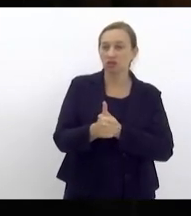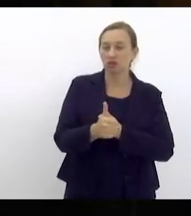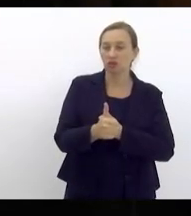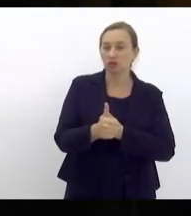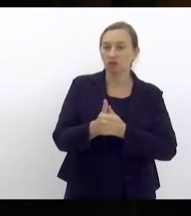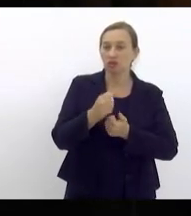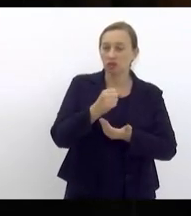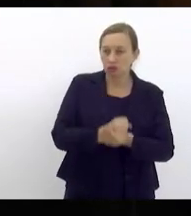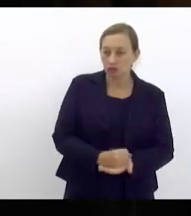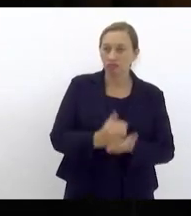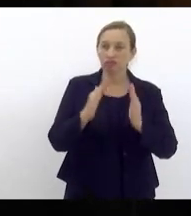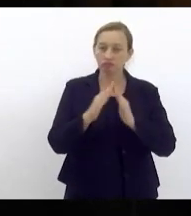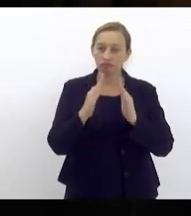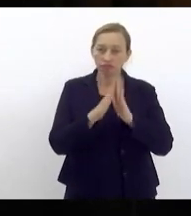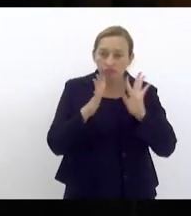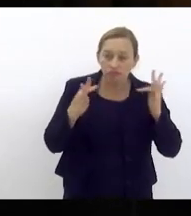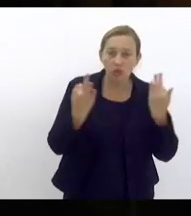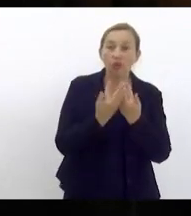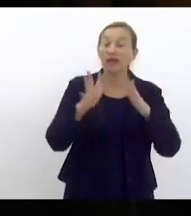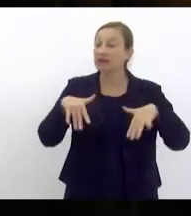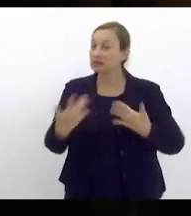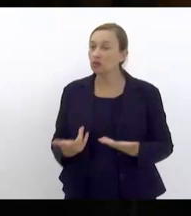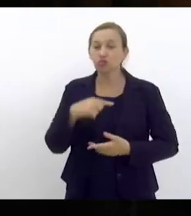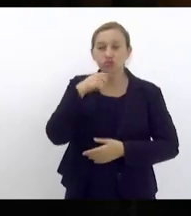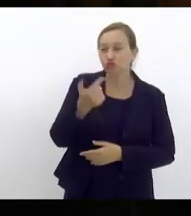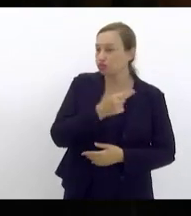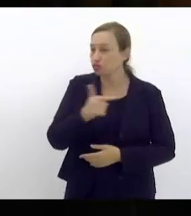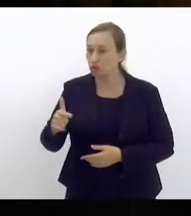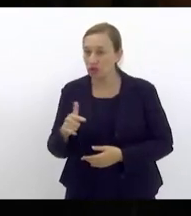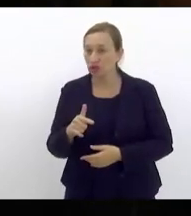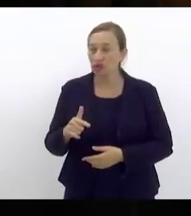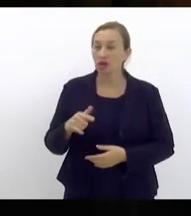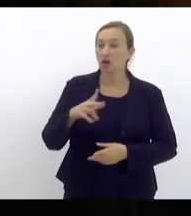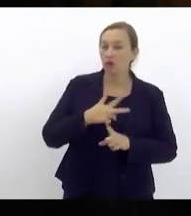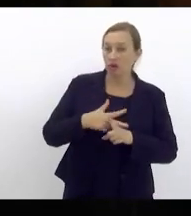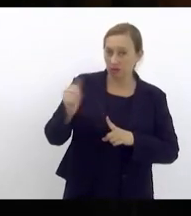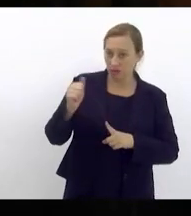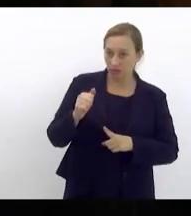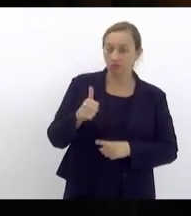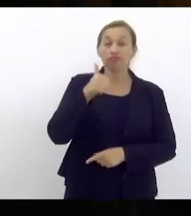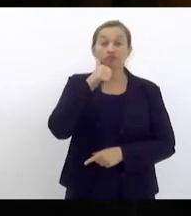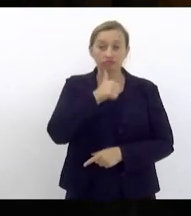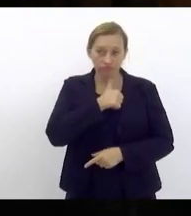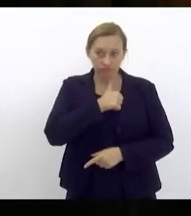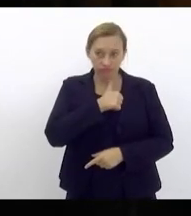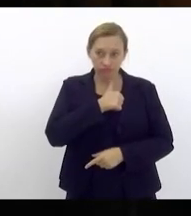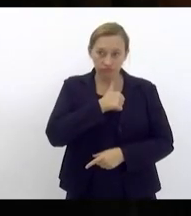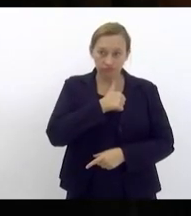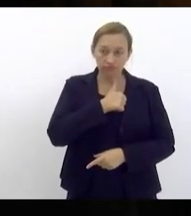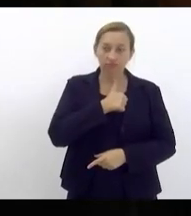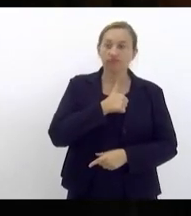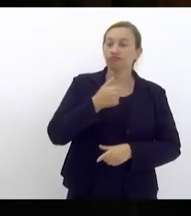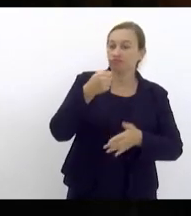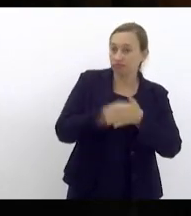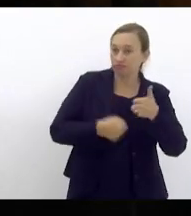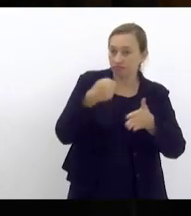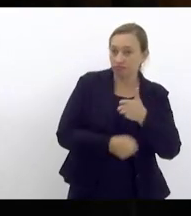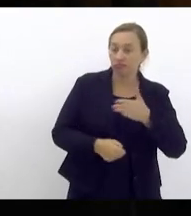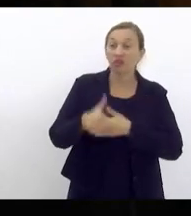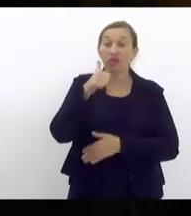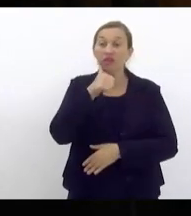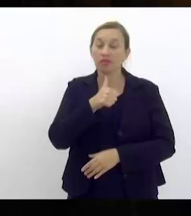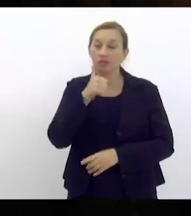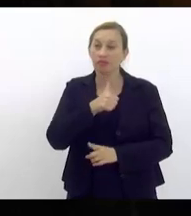das suas casas das suas famílias então eu não tenho dúvida que essa foi uma vitória das mulheres das mulheres em luta das mulheres